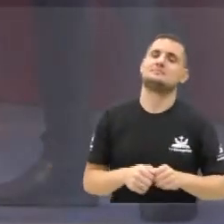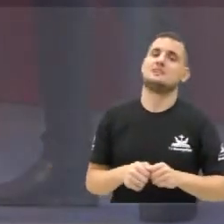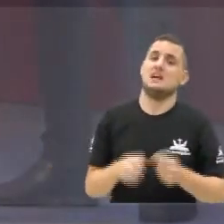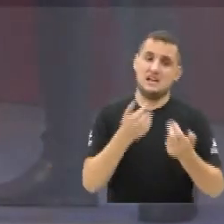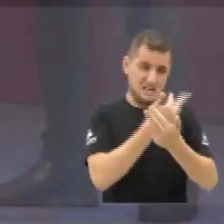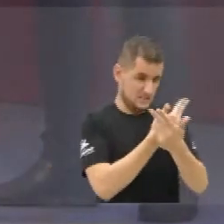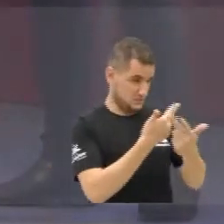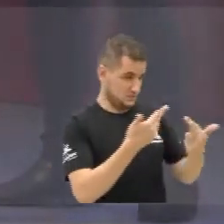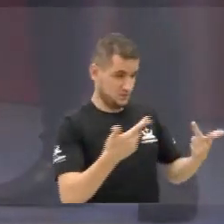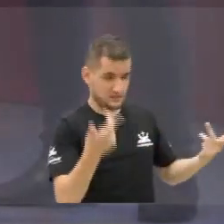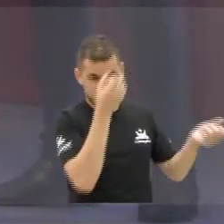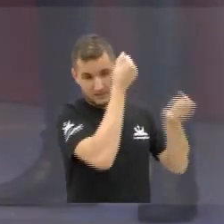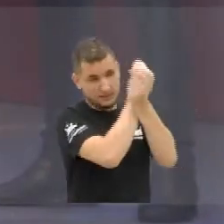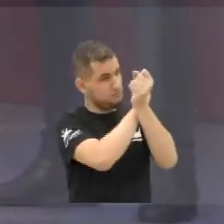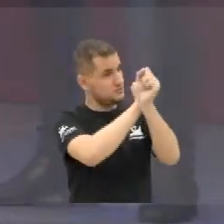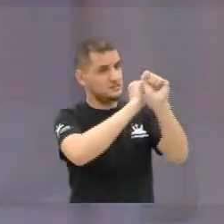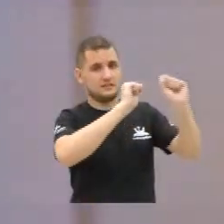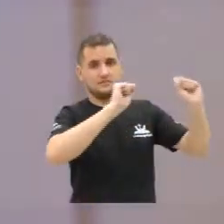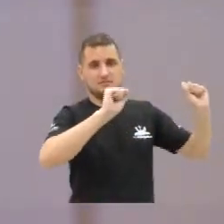realizar. O